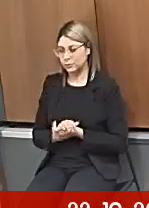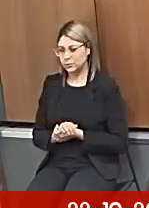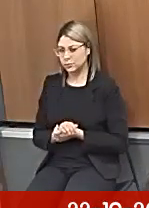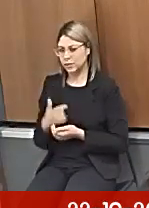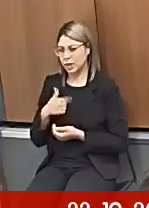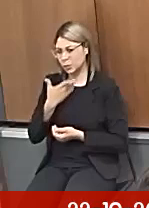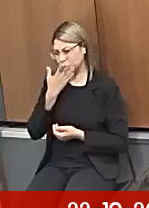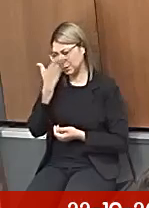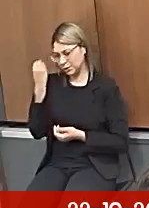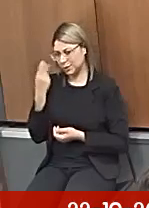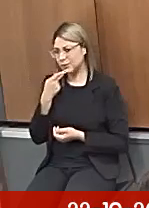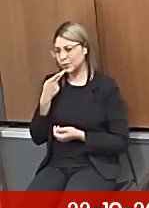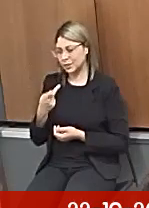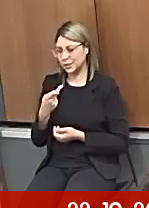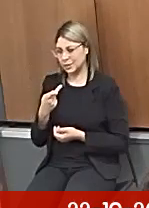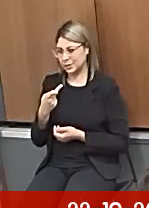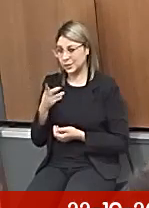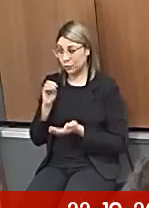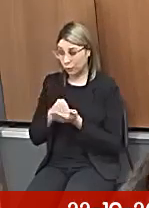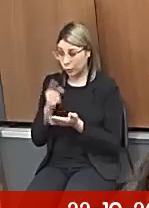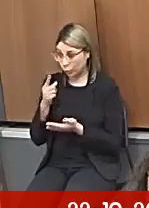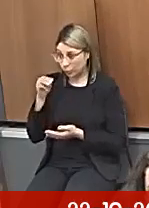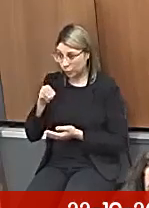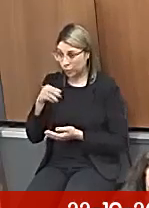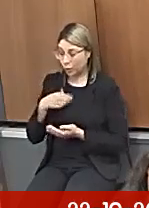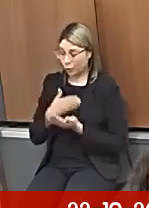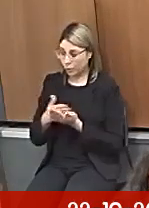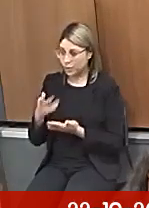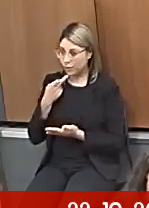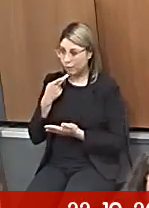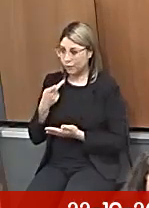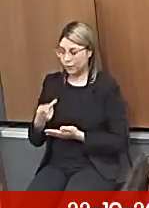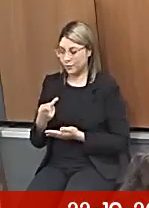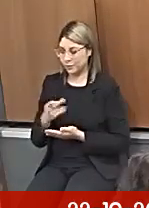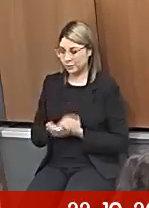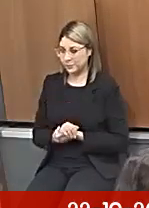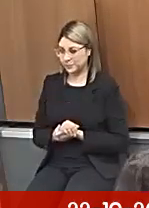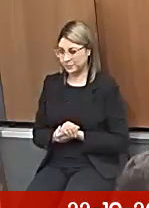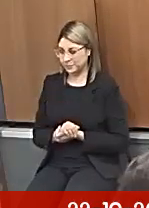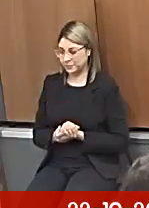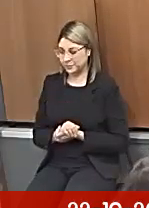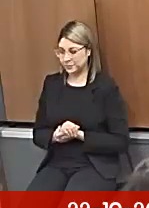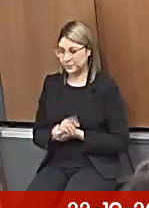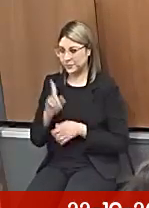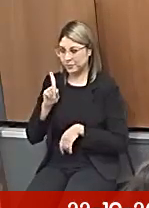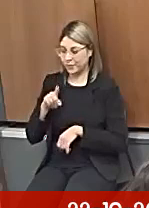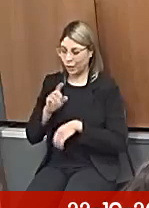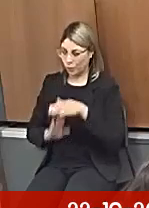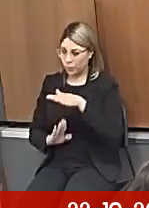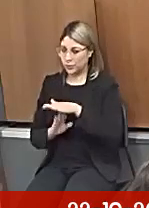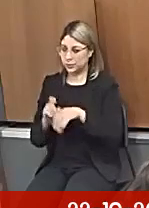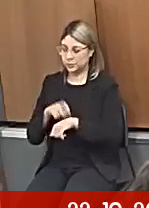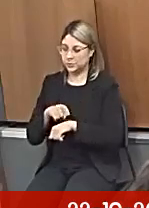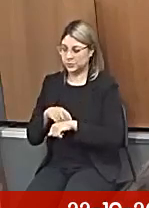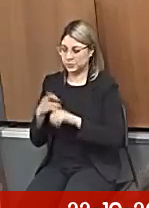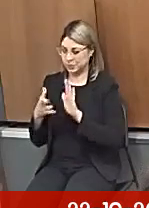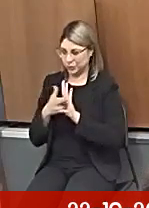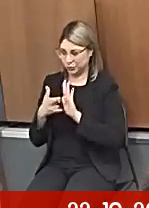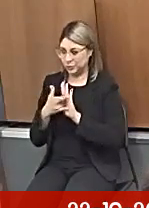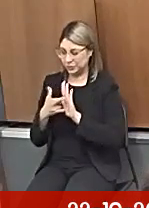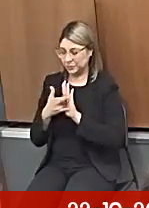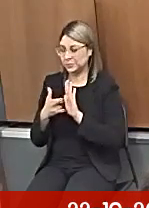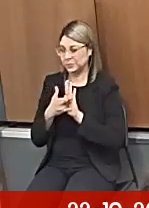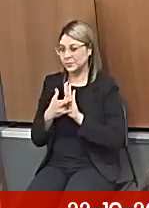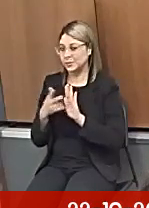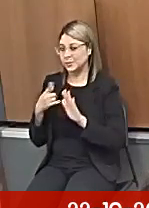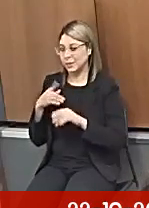Eu estava esquecendo de falar aqui, quando estiver faltando um minuto, eu vou começar a falar só por causa do nosso prazo regimental, né? Porque eu estou vendo que